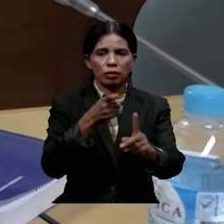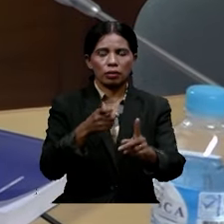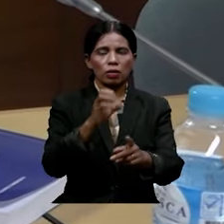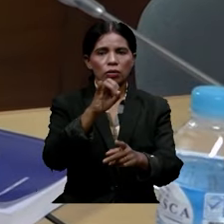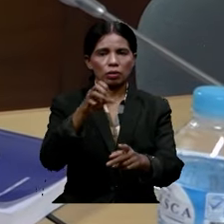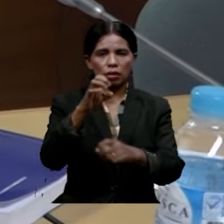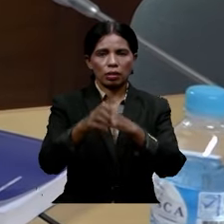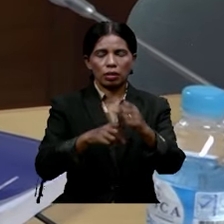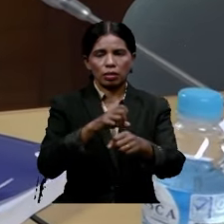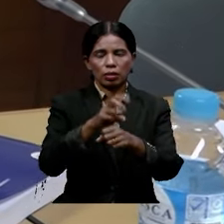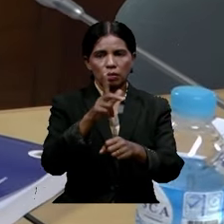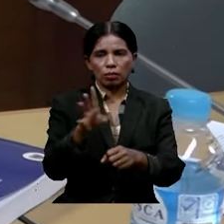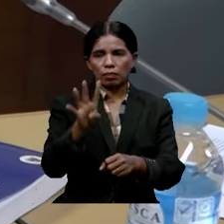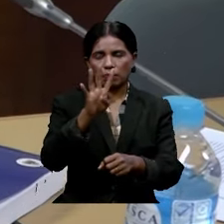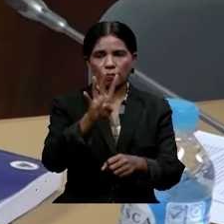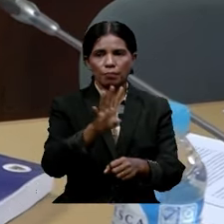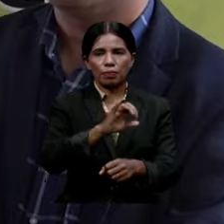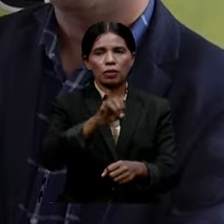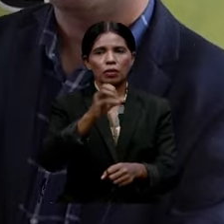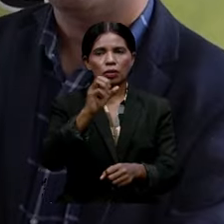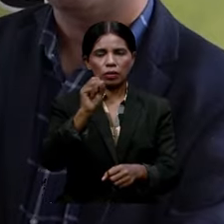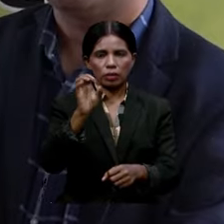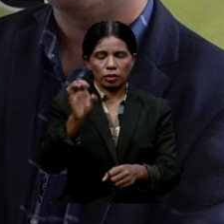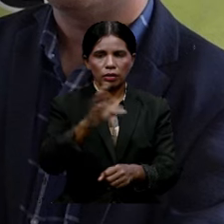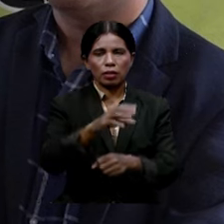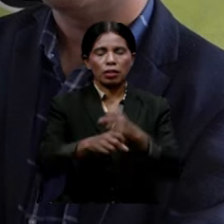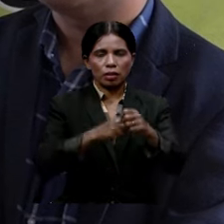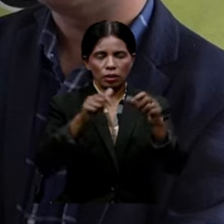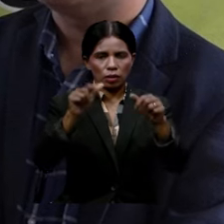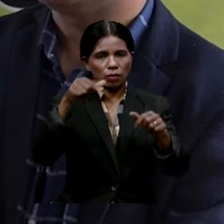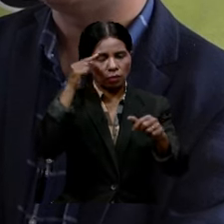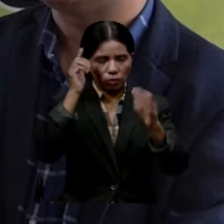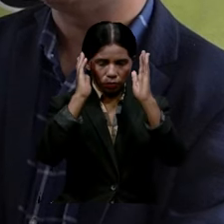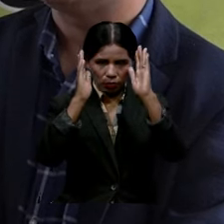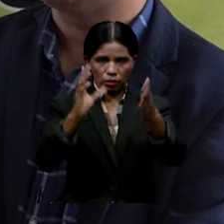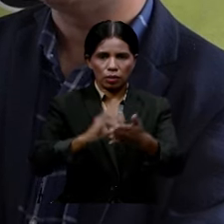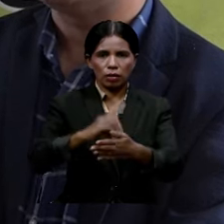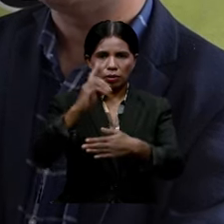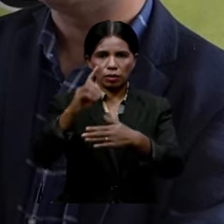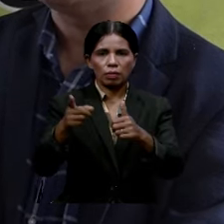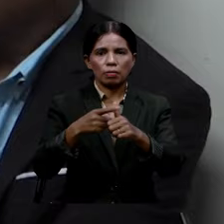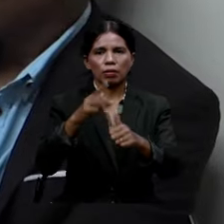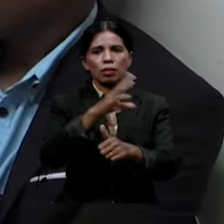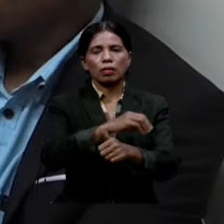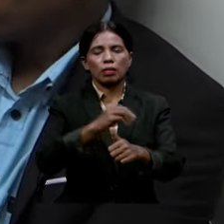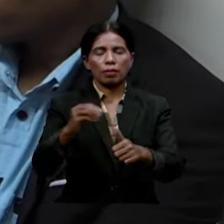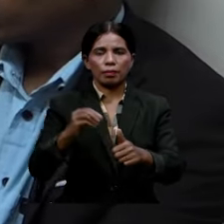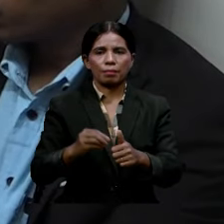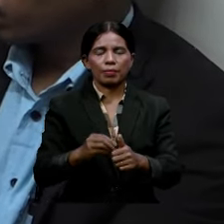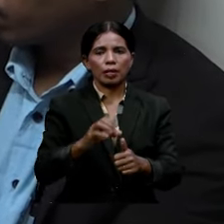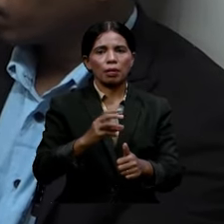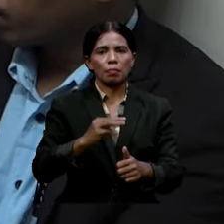estado, tinang riu roron resintolo. Zio Nori hoteten ia periode ne governo se foca atu desenvolve uluk ia politecnico betano